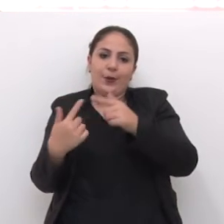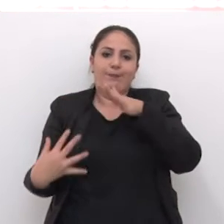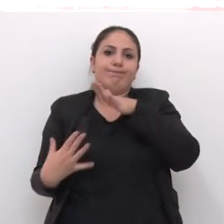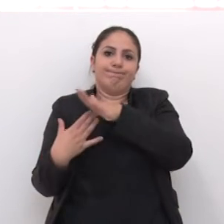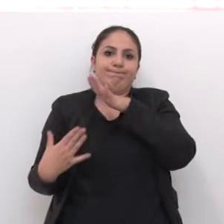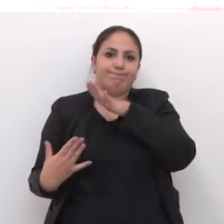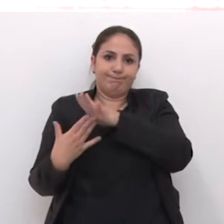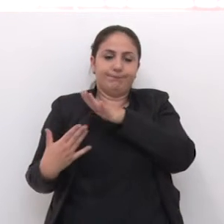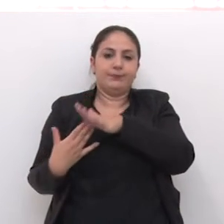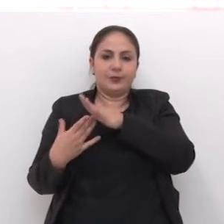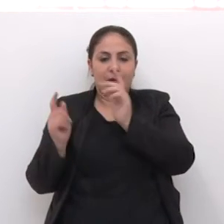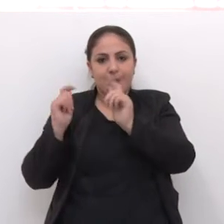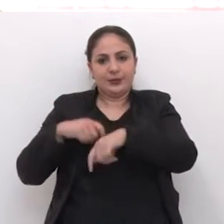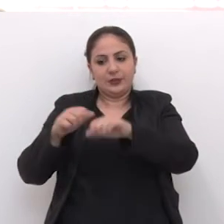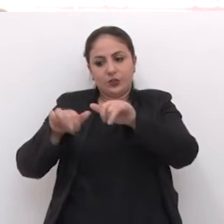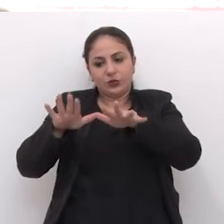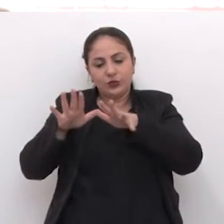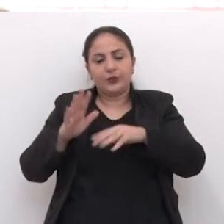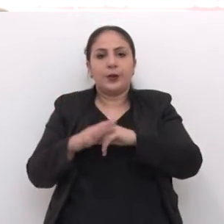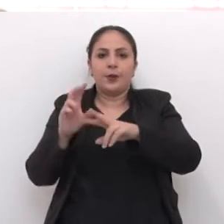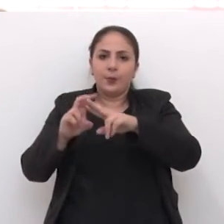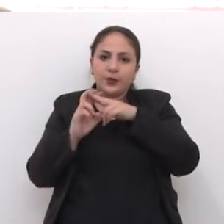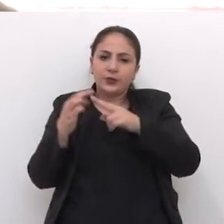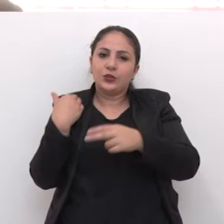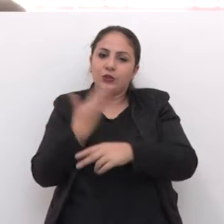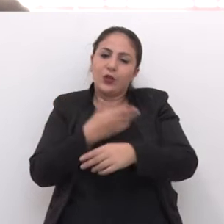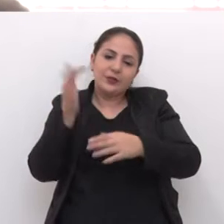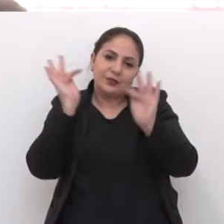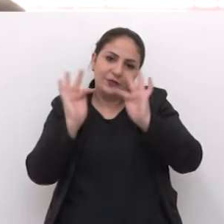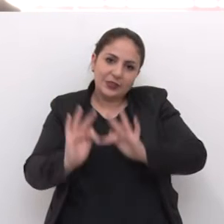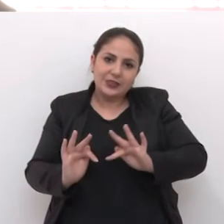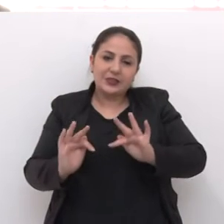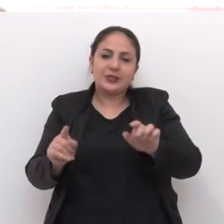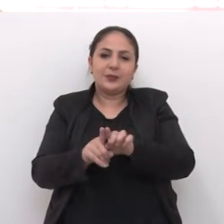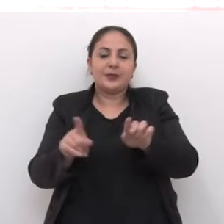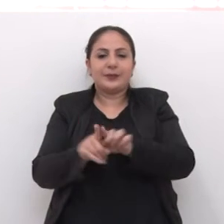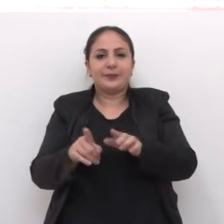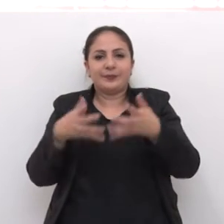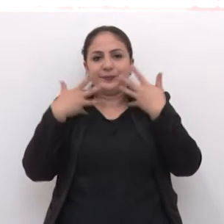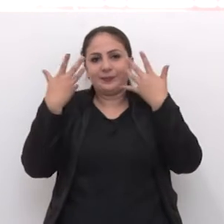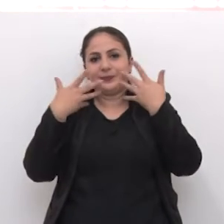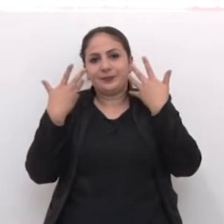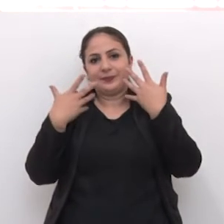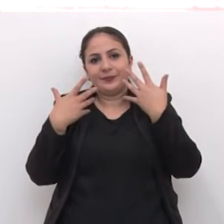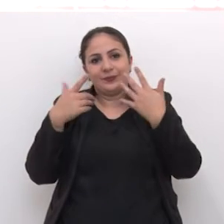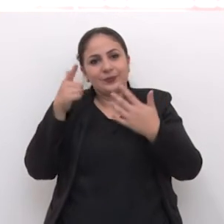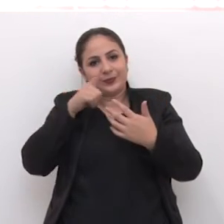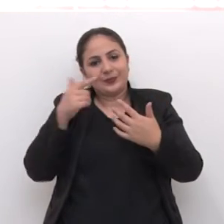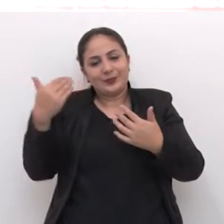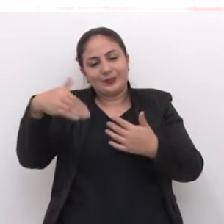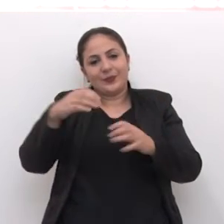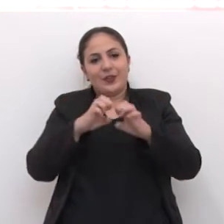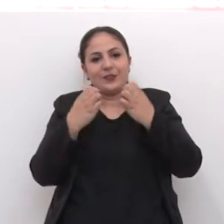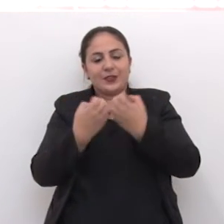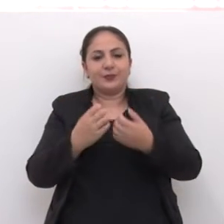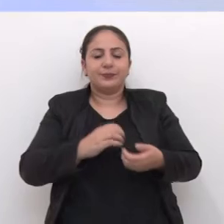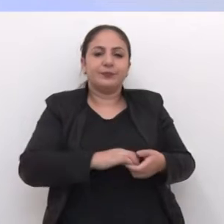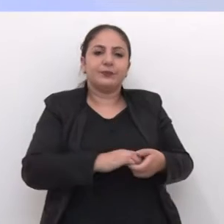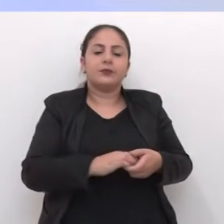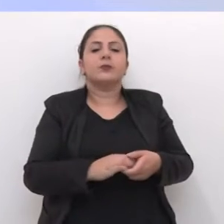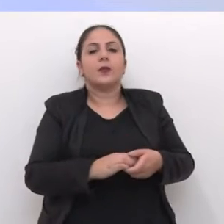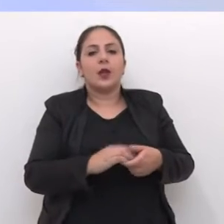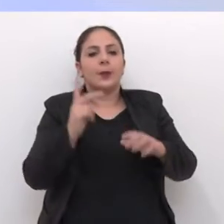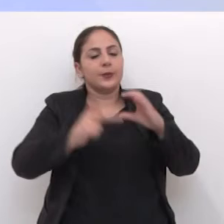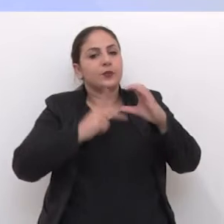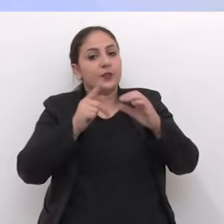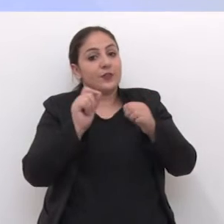do limite da capacidade do auditório. Então, nós estamos bem felizes e bem contentes com a adesão do público.